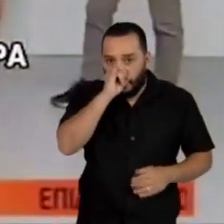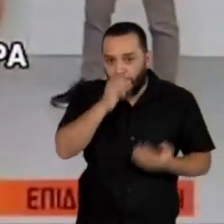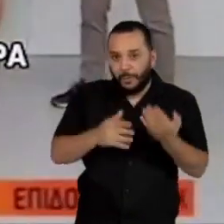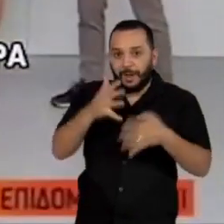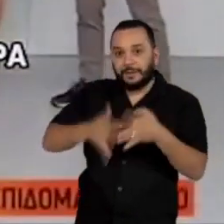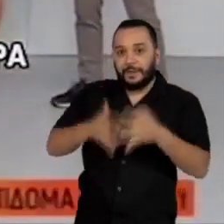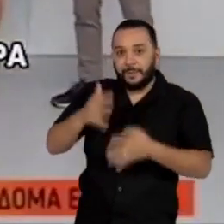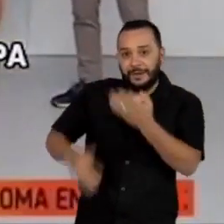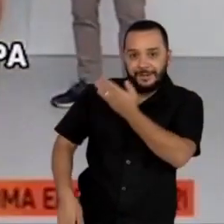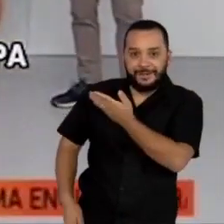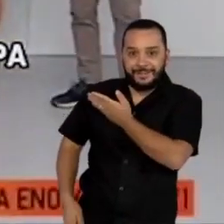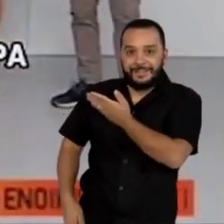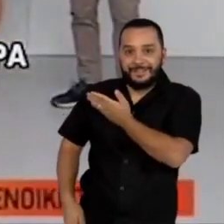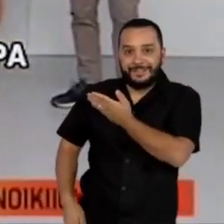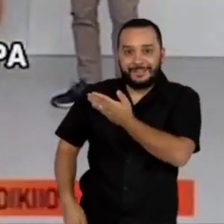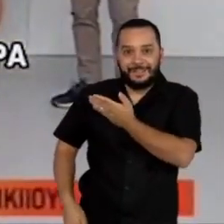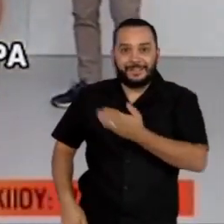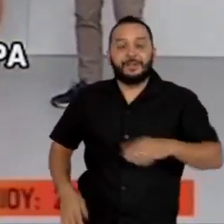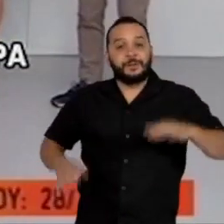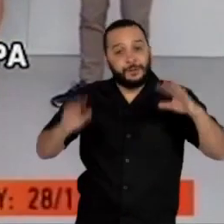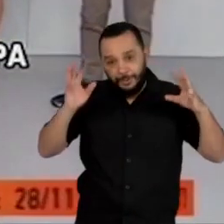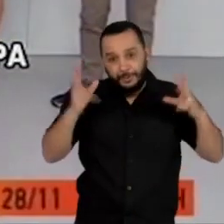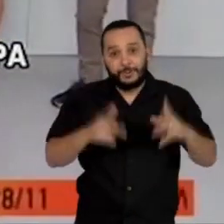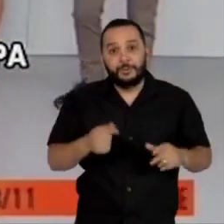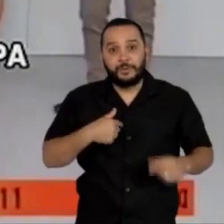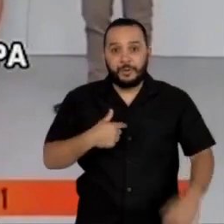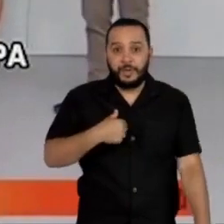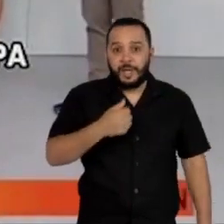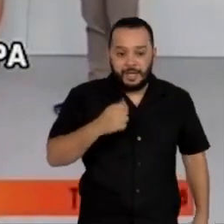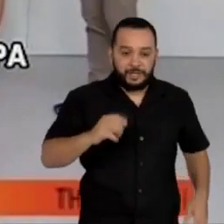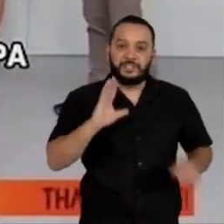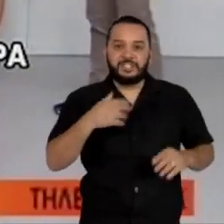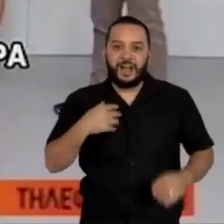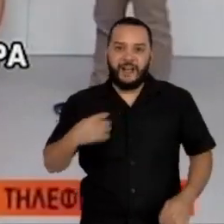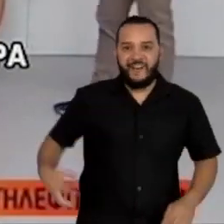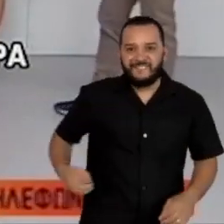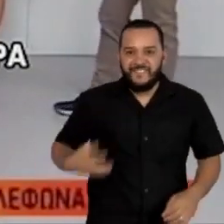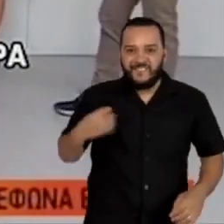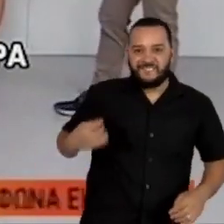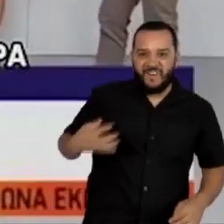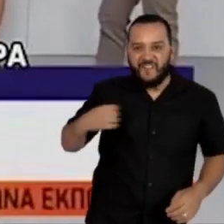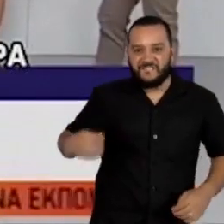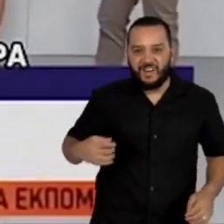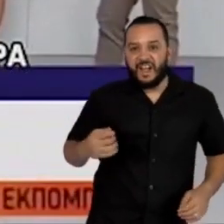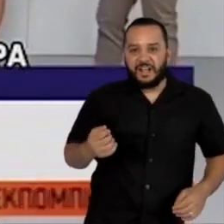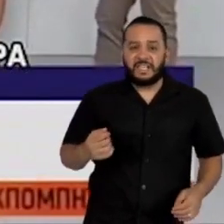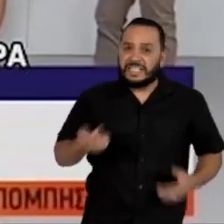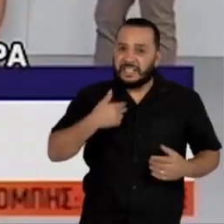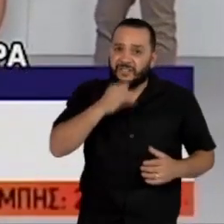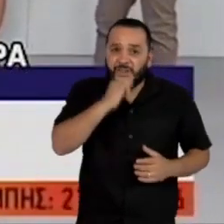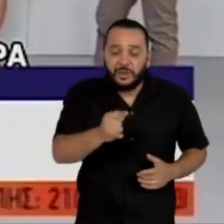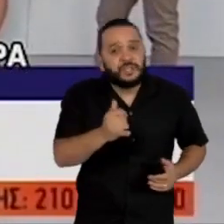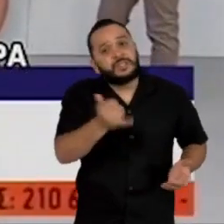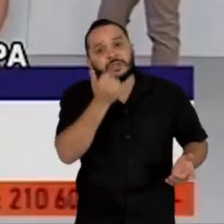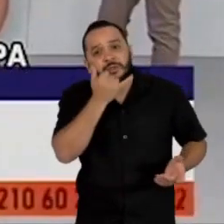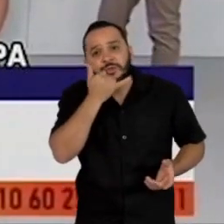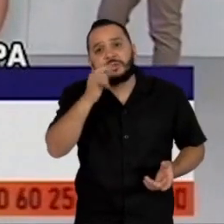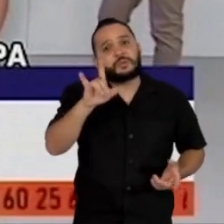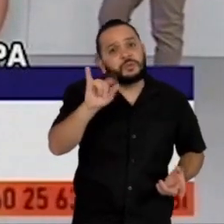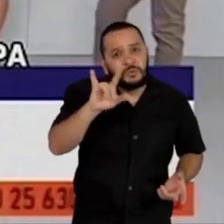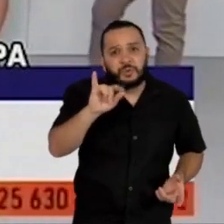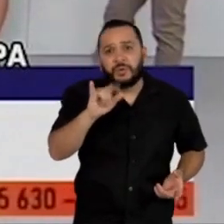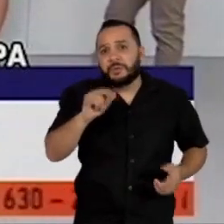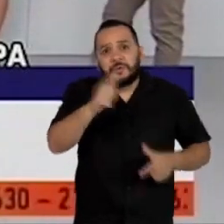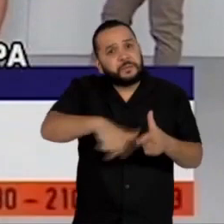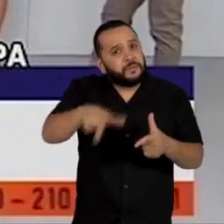enorme porco, que resolveu aparecer e começou a morder o jornalista. Ele falou para os apresentadores que tinha